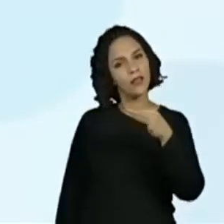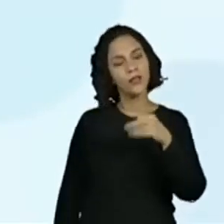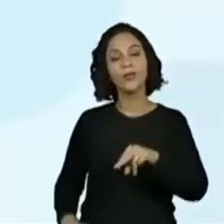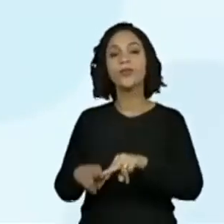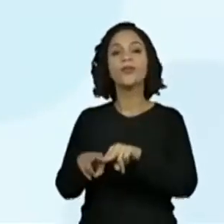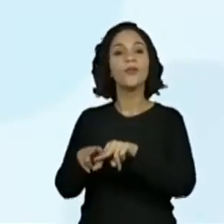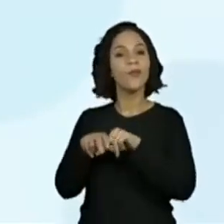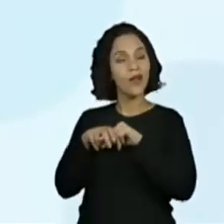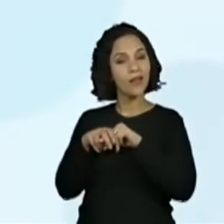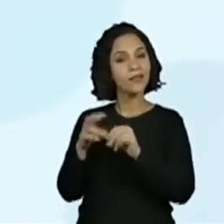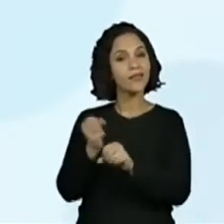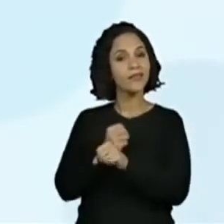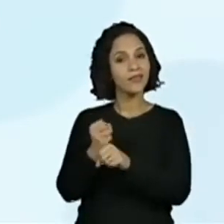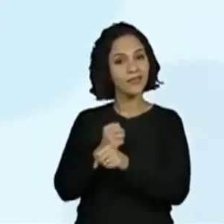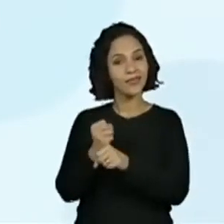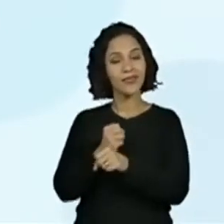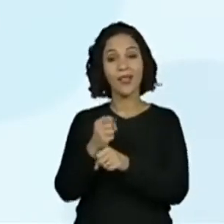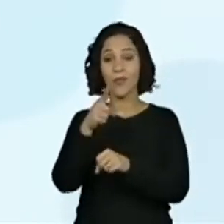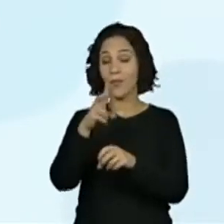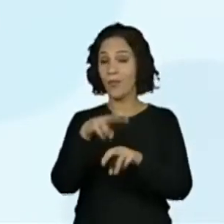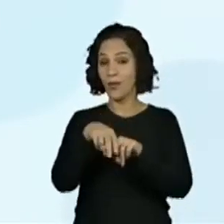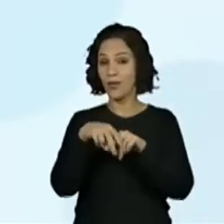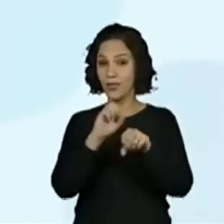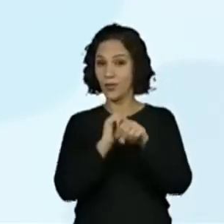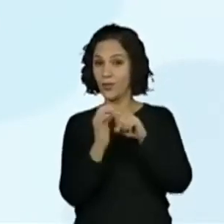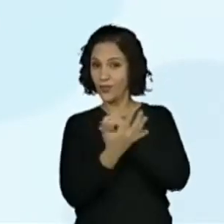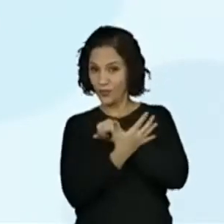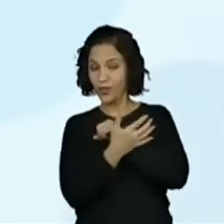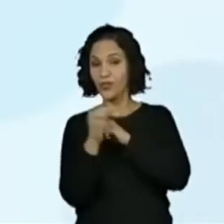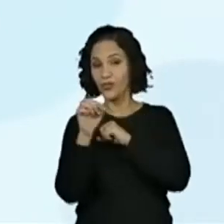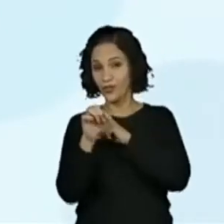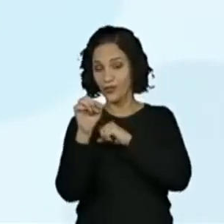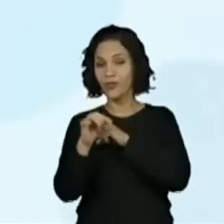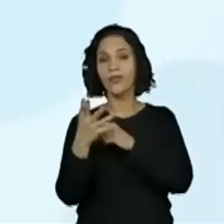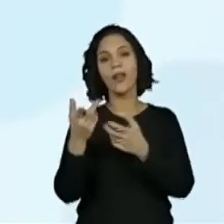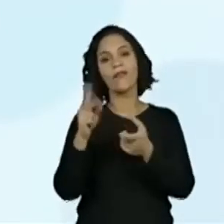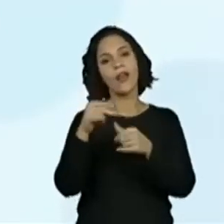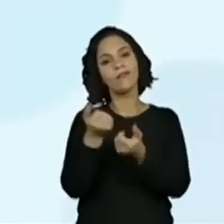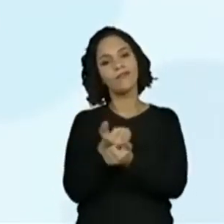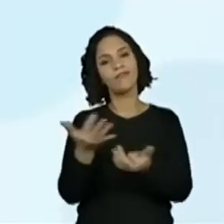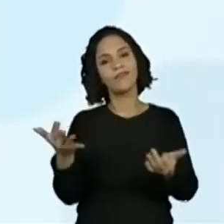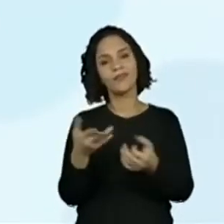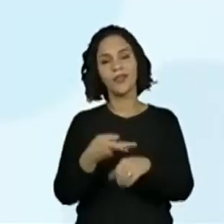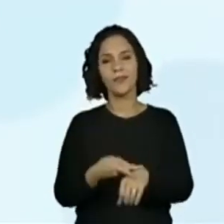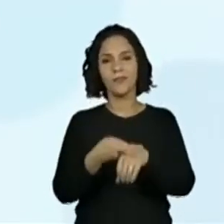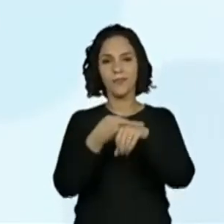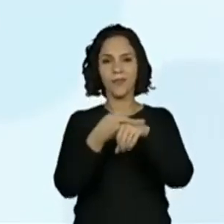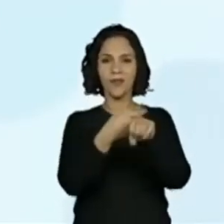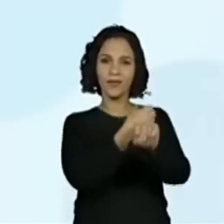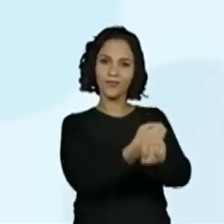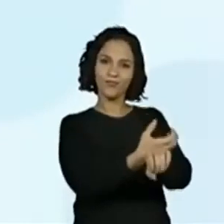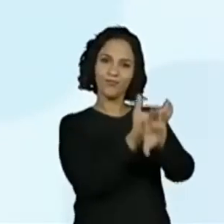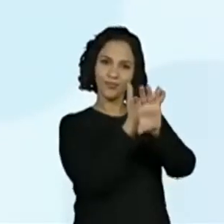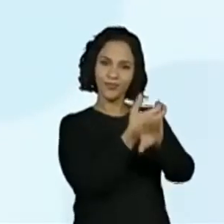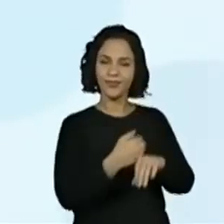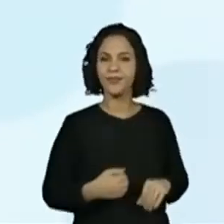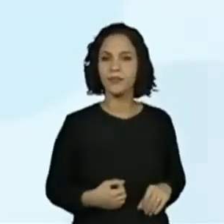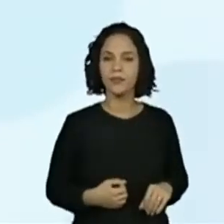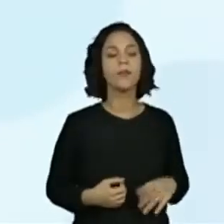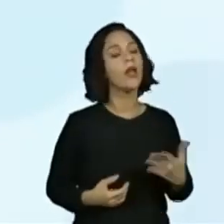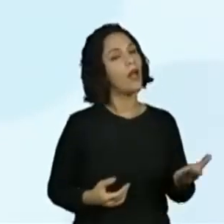do Covid-19, as cerimônias de entrega do Prêmio Nobel serão virtuais neste ano. Então,